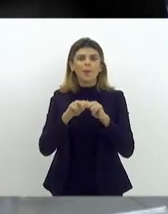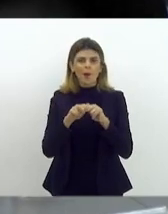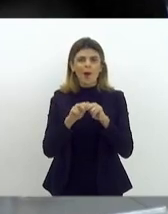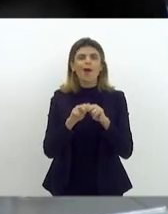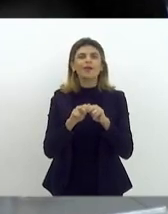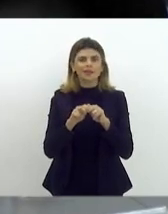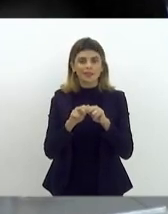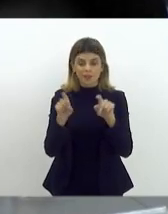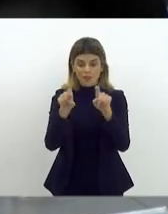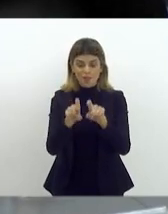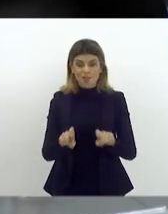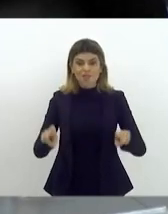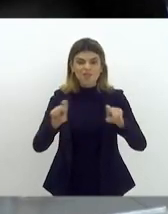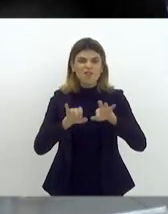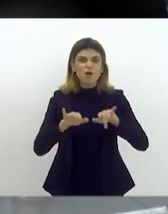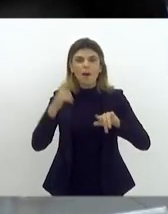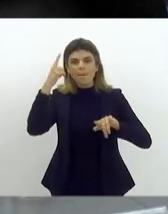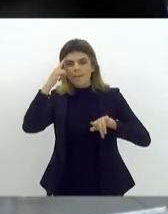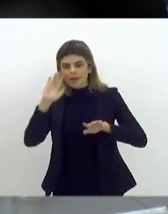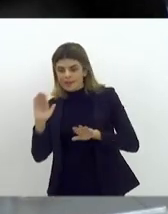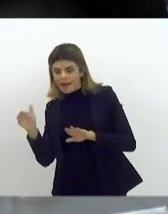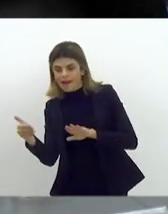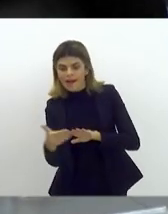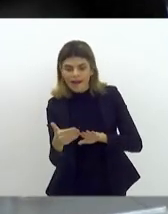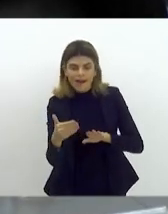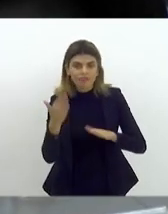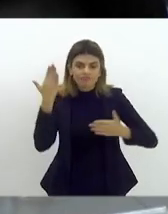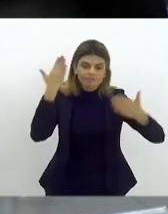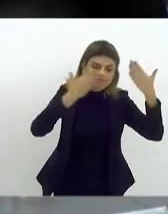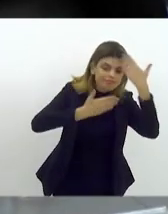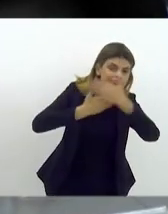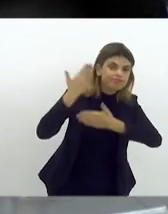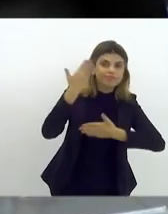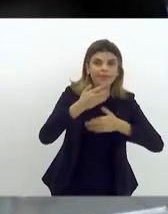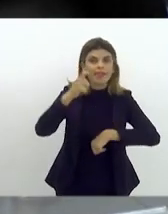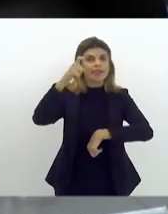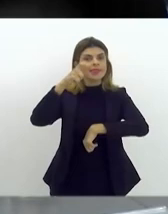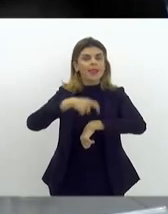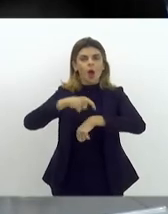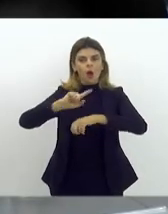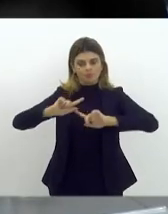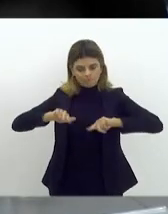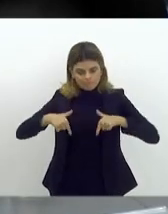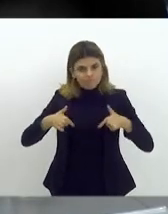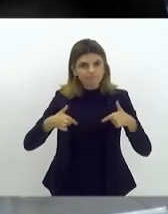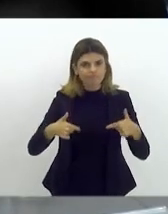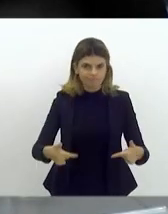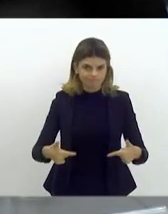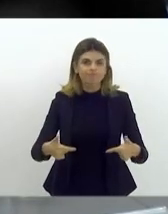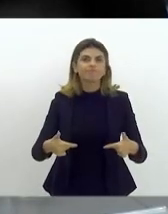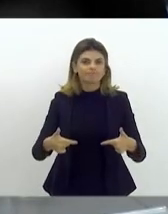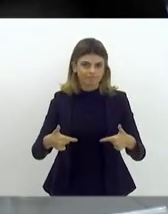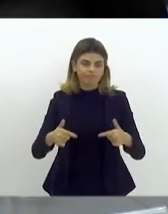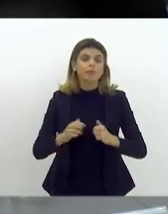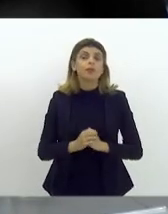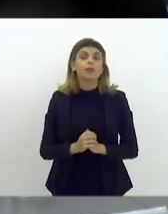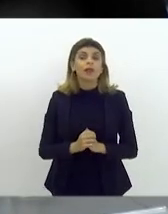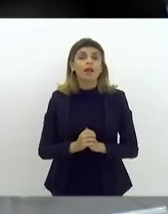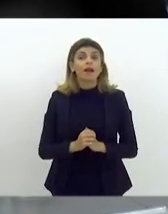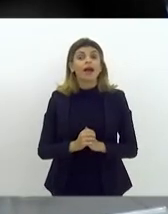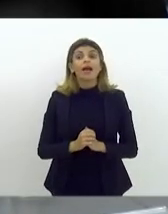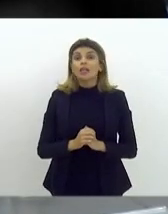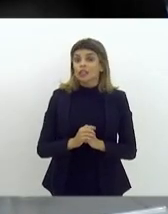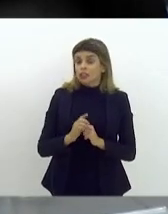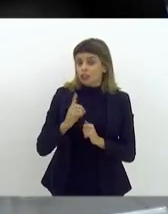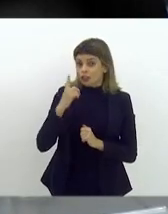dispositivo de informática sem uma consequência imediata ainda instalada né então isso